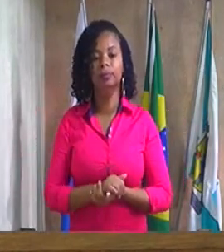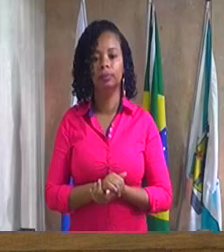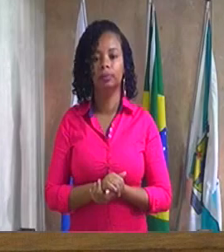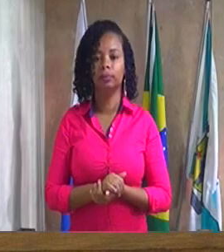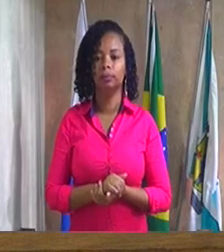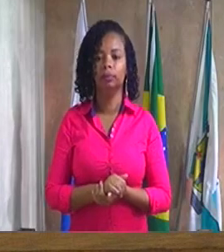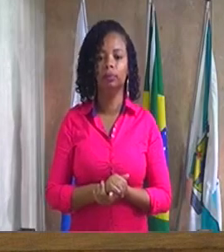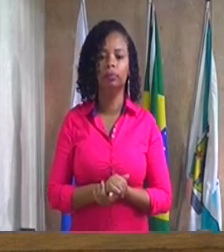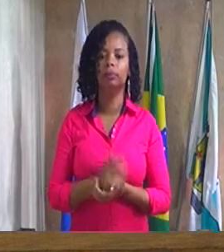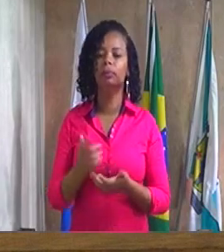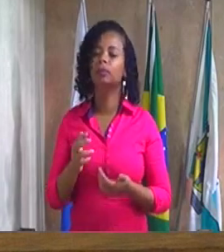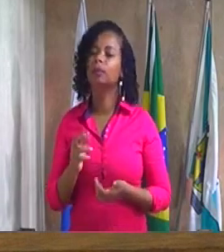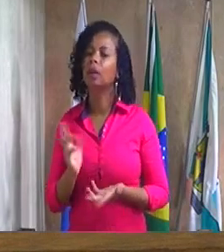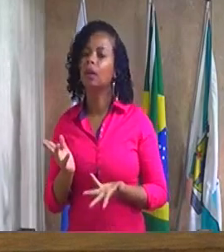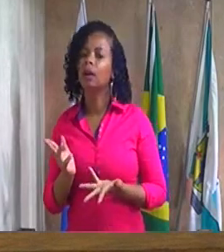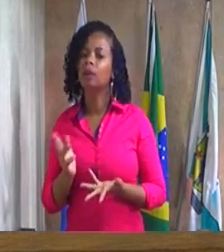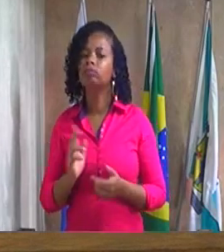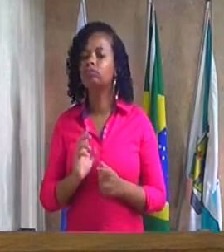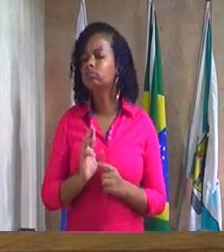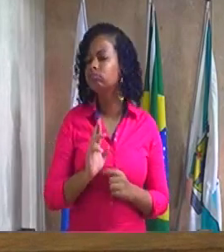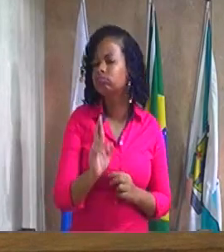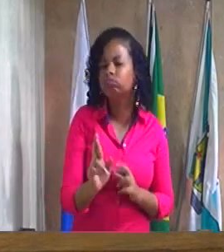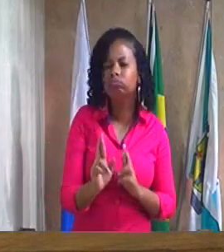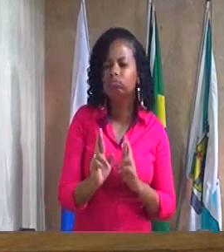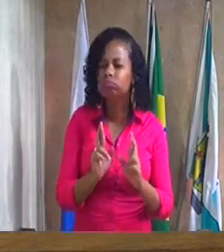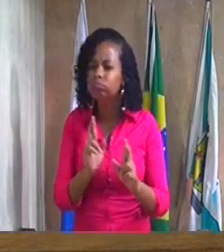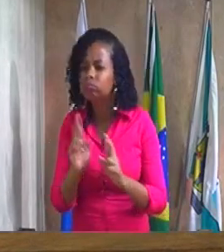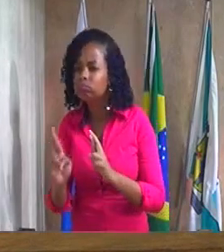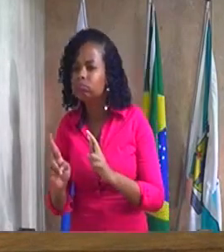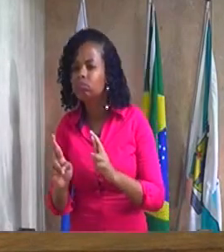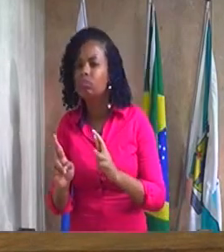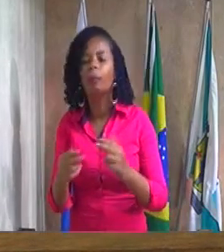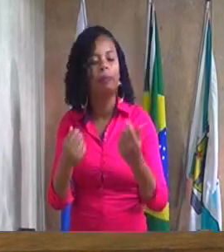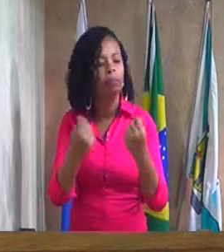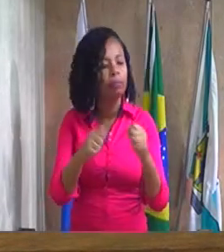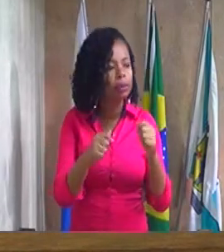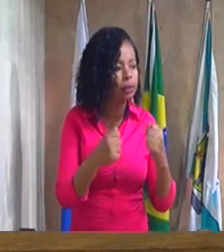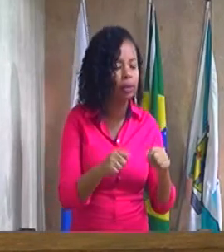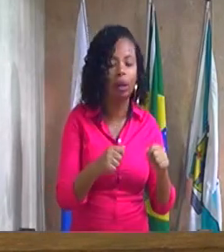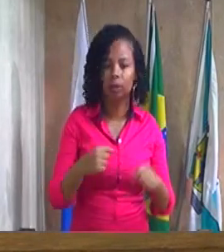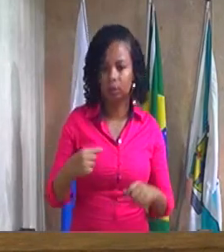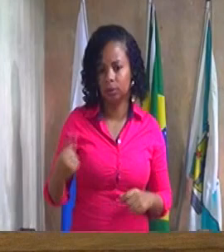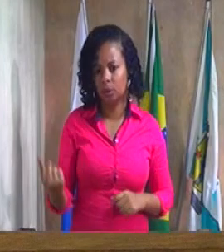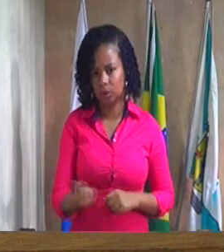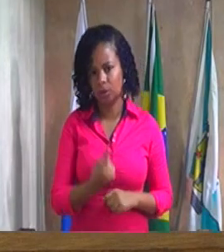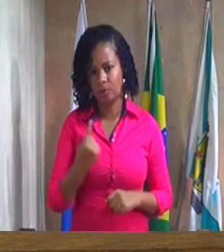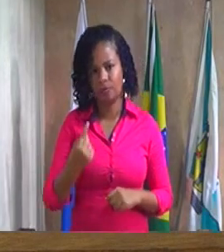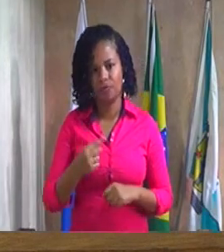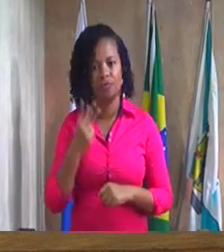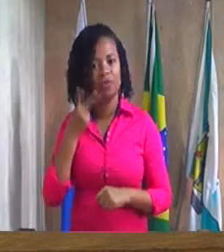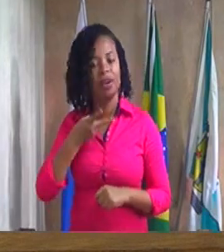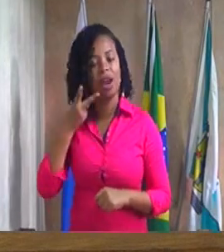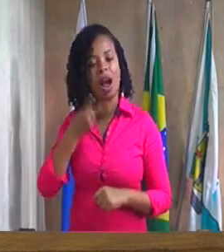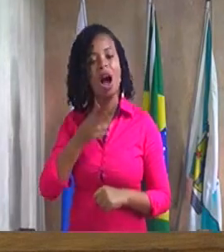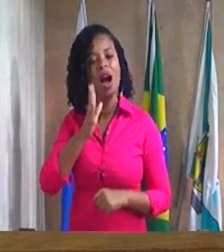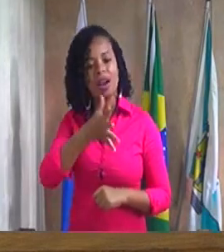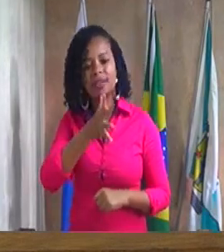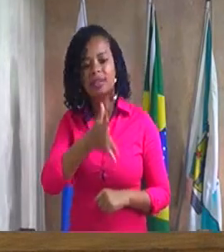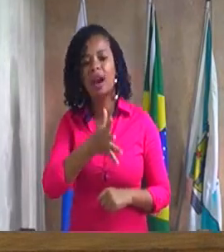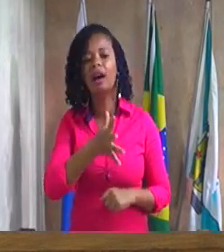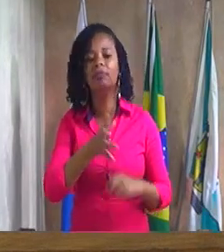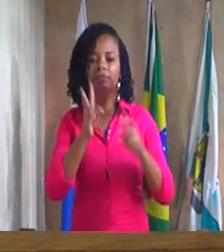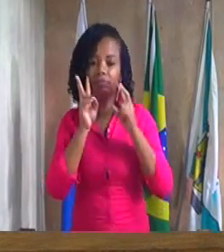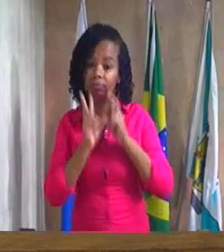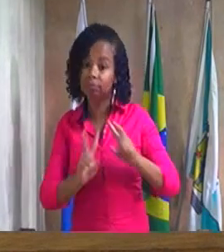uma possível celeuma que tenha acontecido. A afirmação da nova vereadora é de que já está